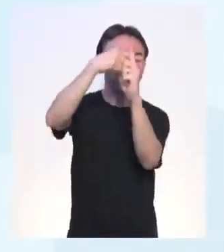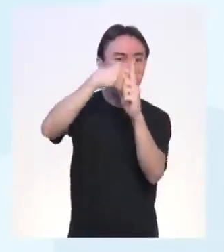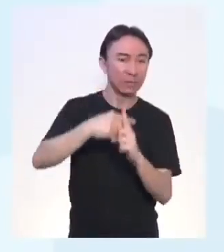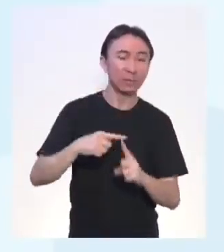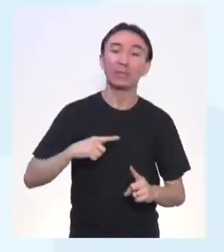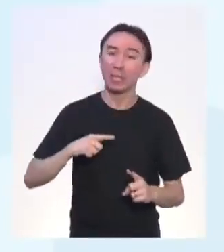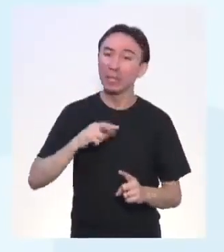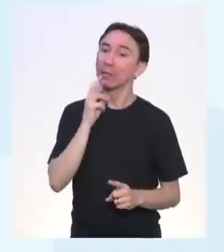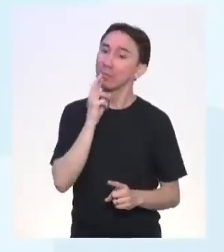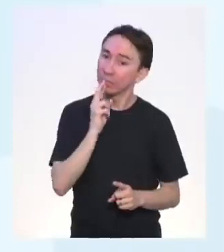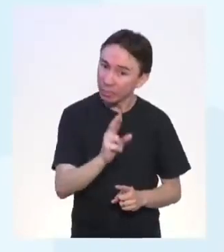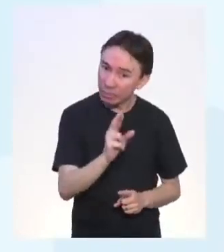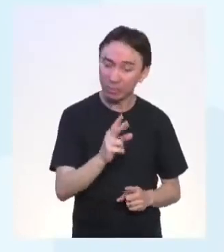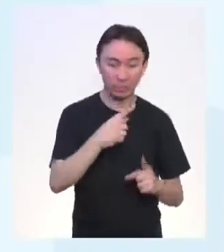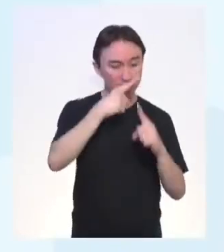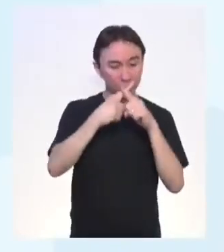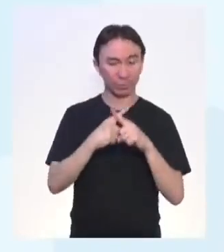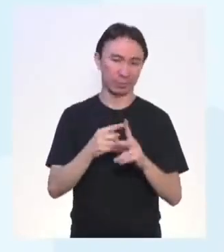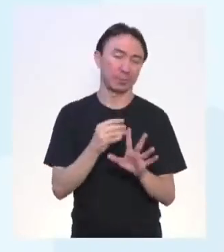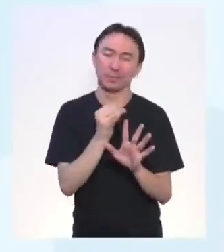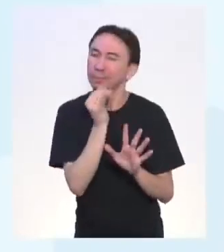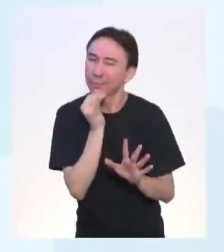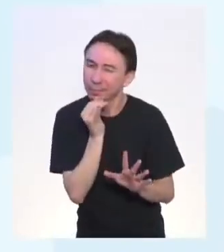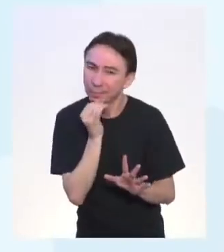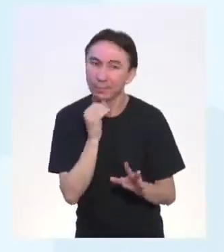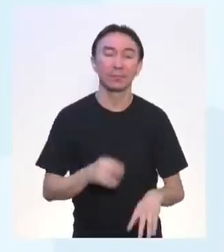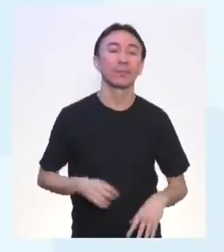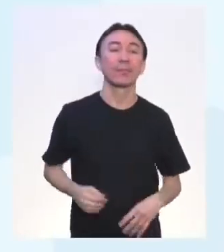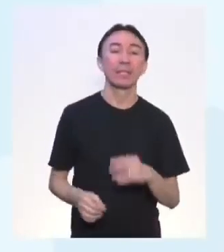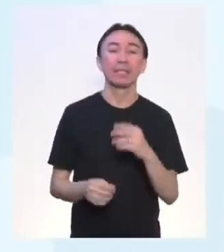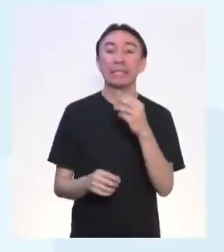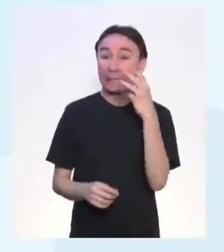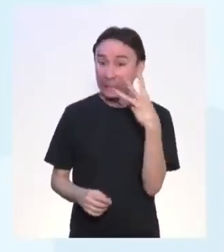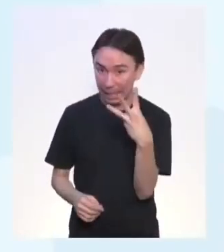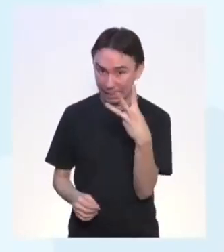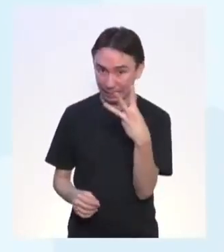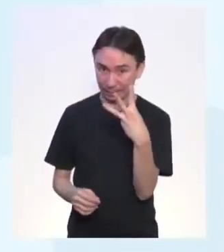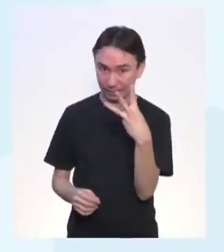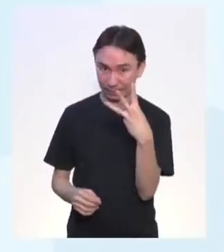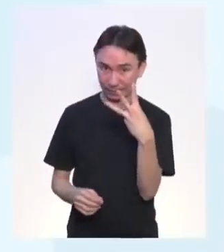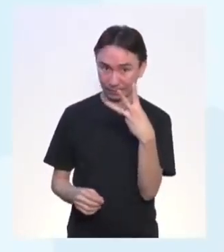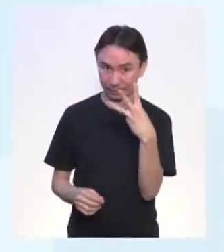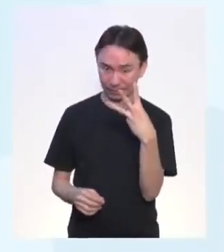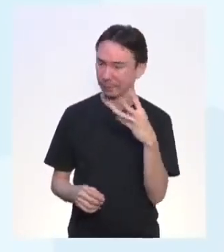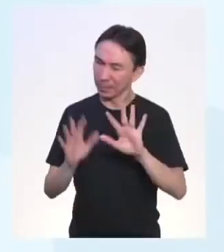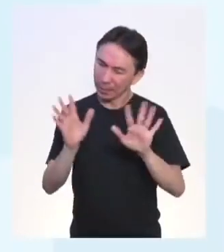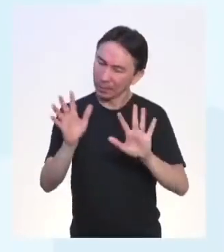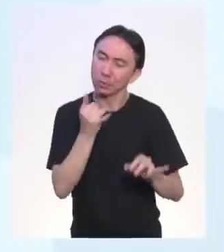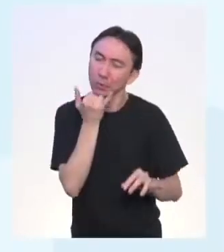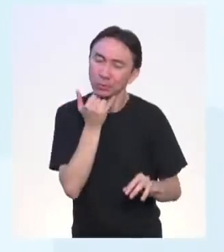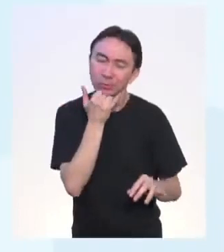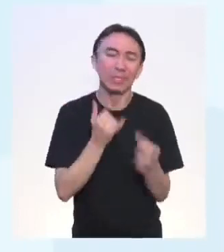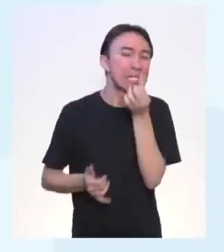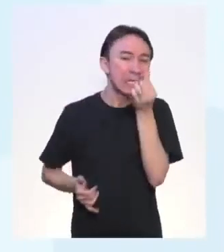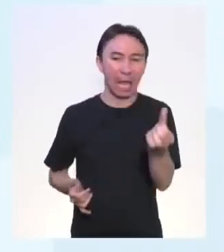de uma multiplicação. Quer ver? Ó, vou fazer o 3 para vocês terem uma... Não, o 6. Vou começar pelo 6,